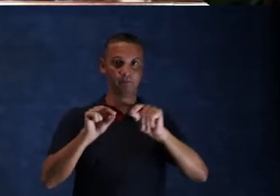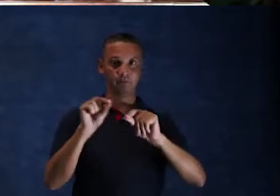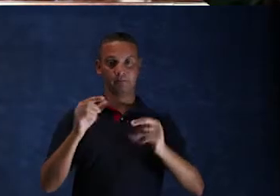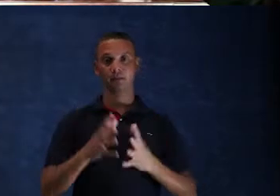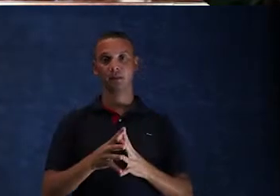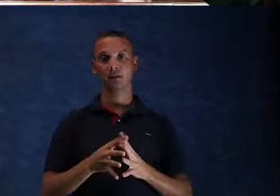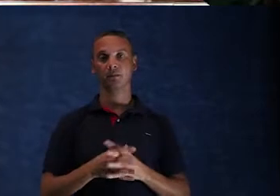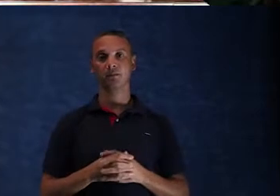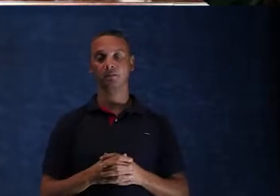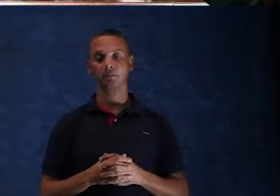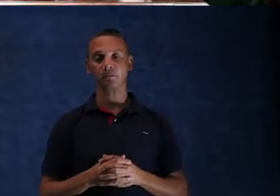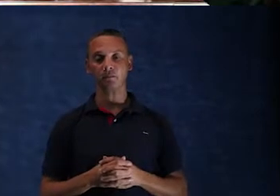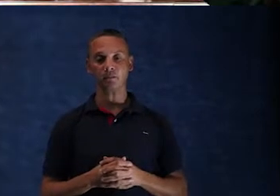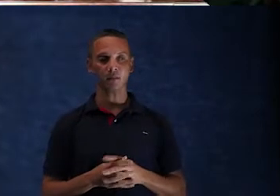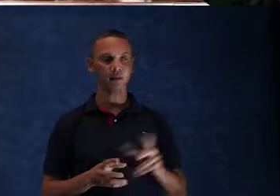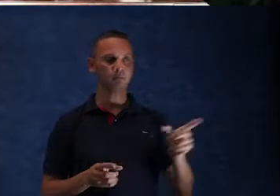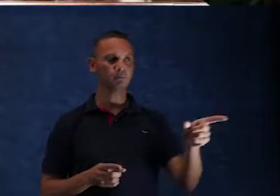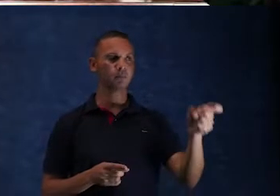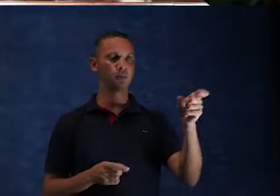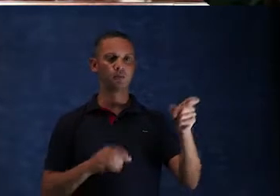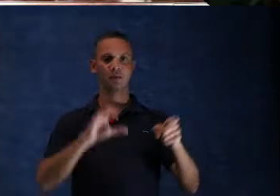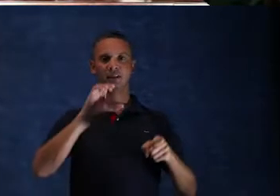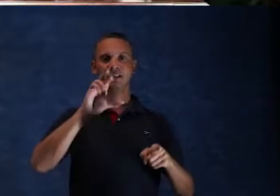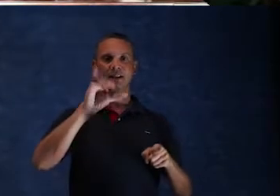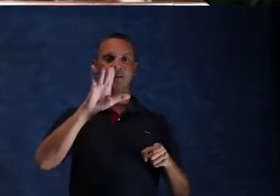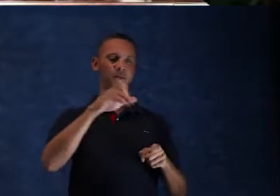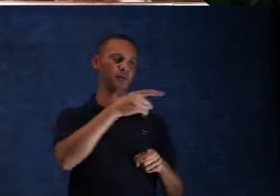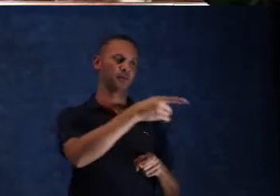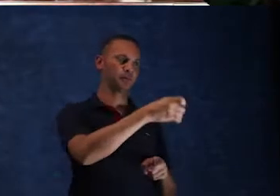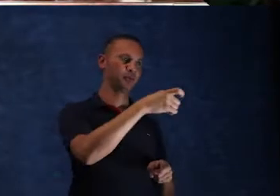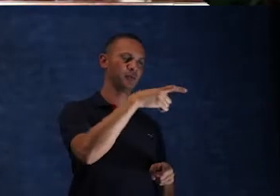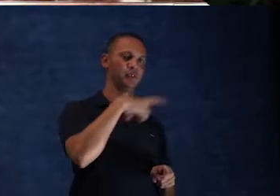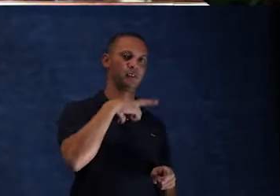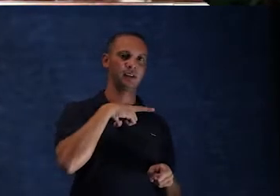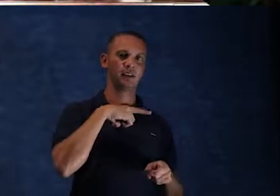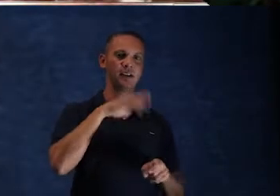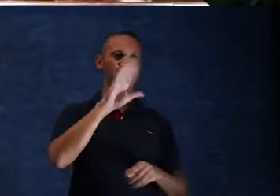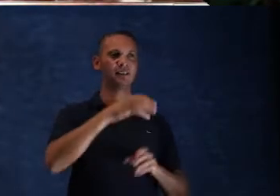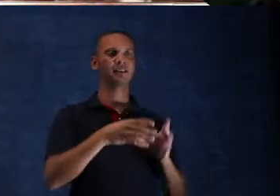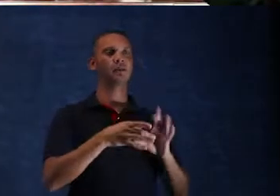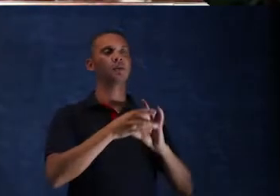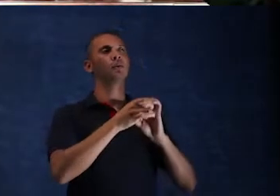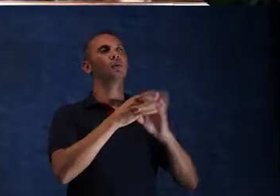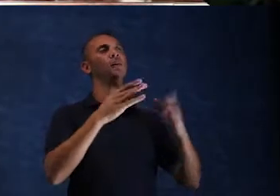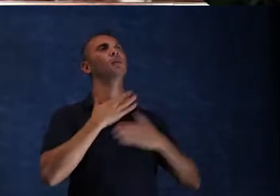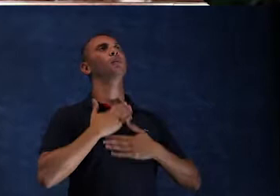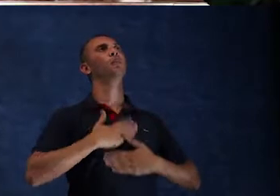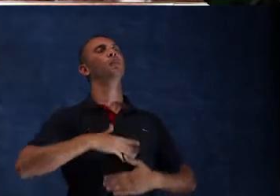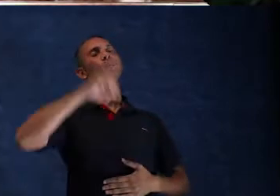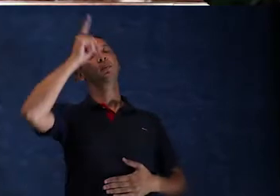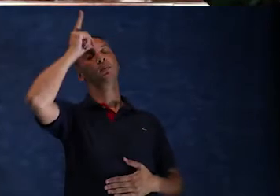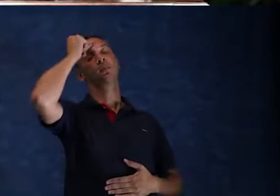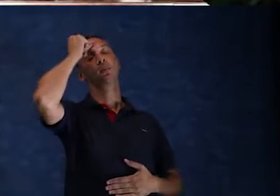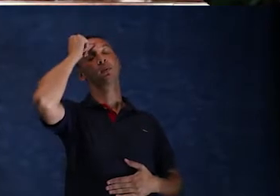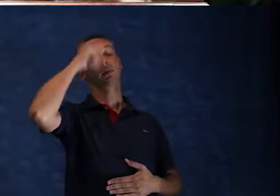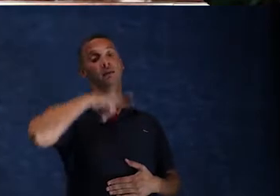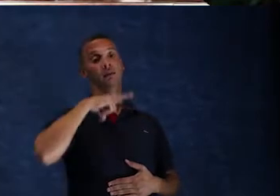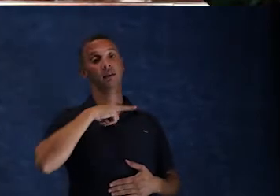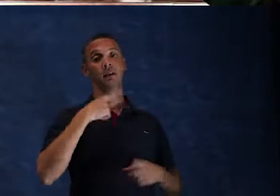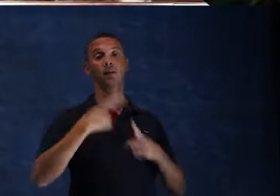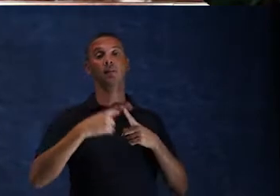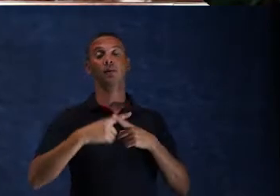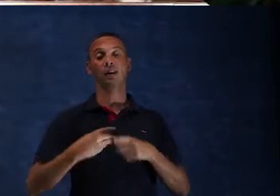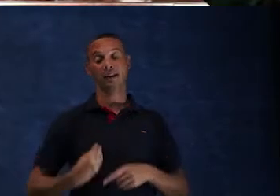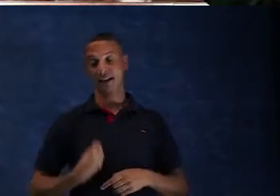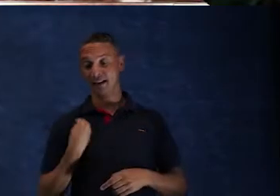que os criminosos se safem, não é? Porque a vida